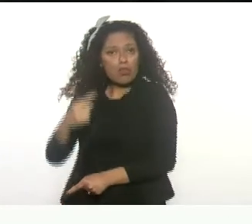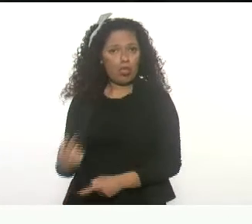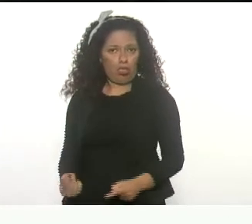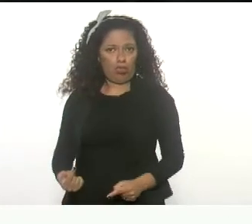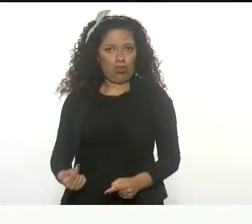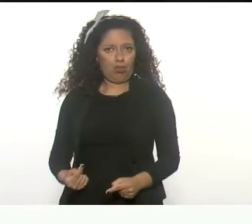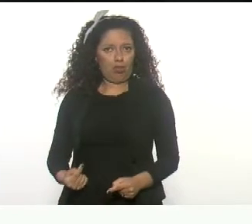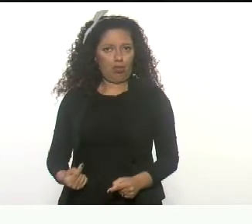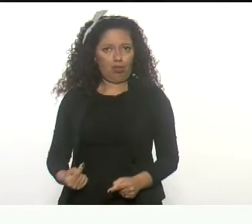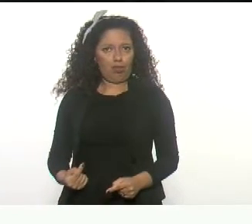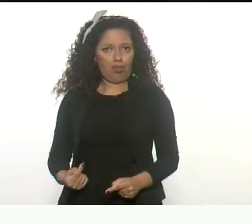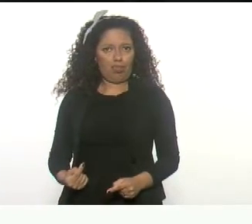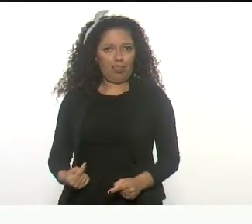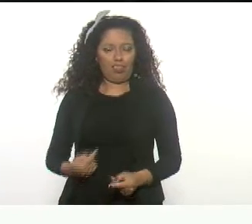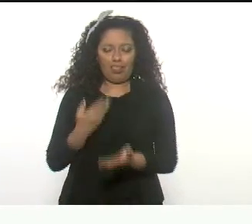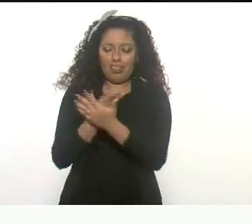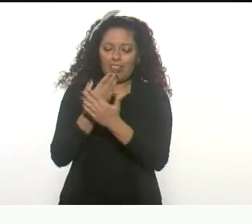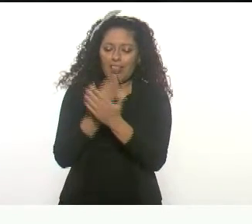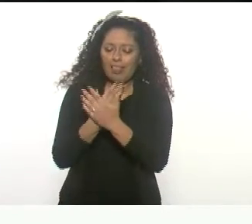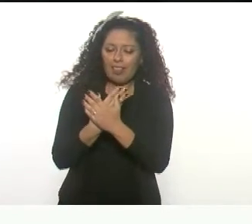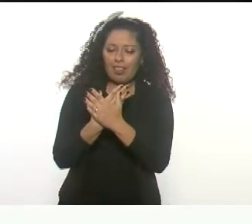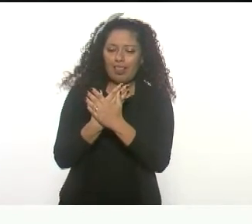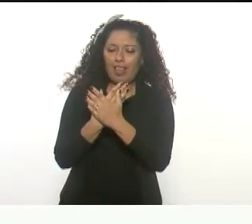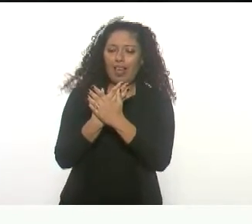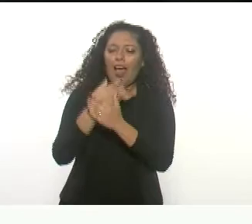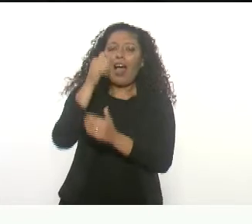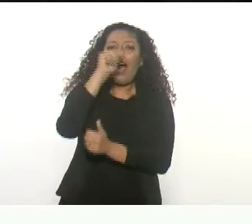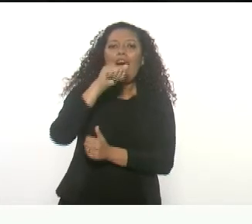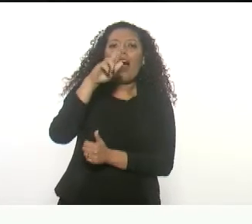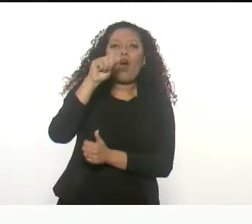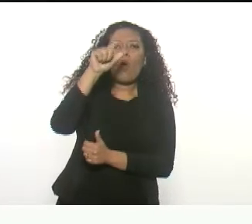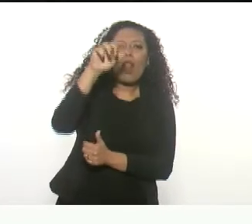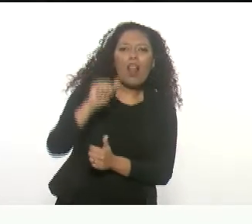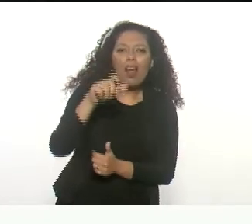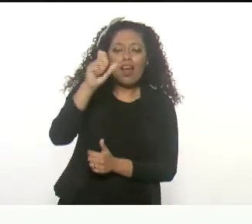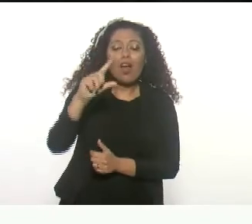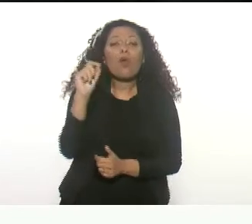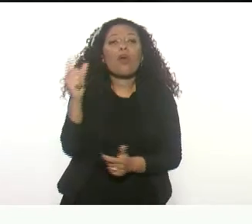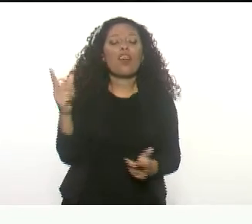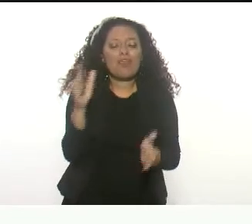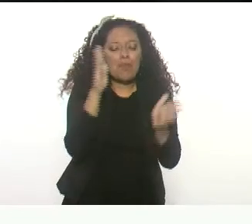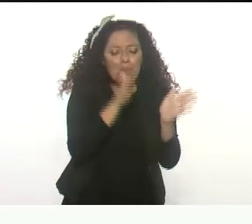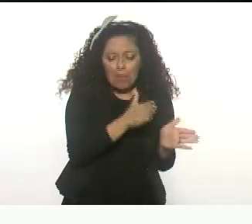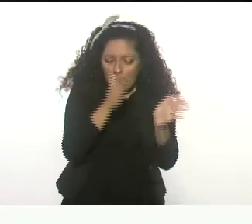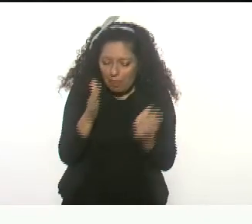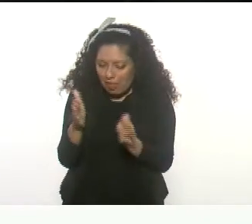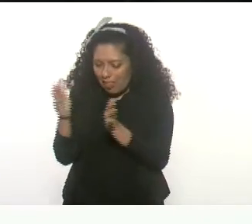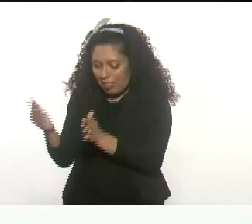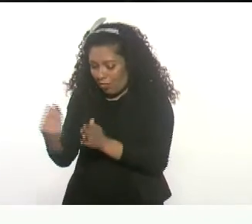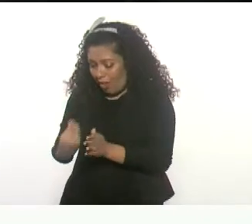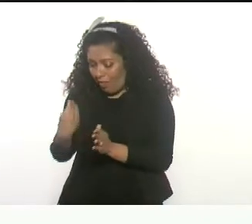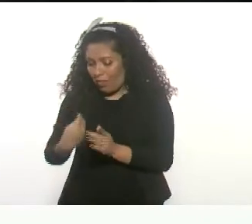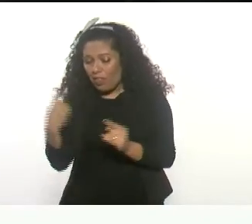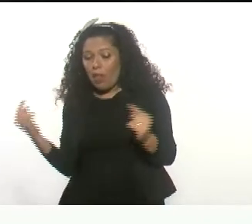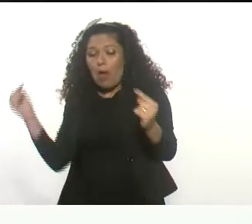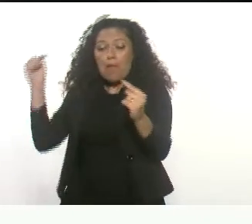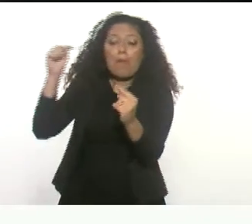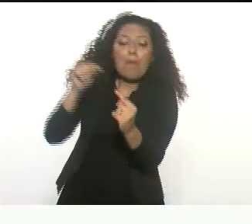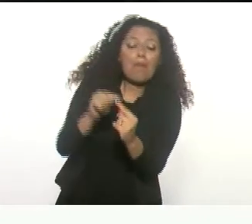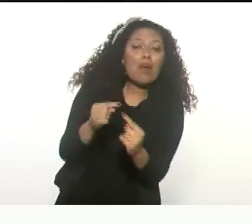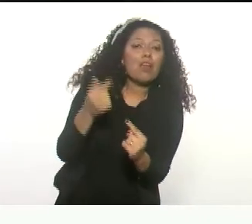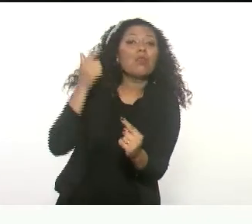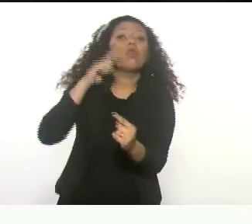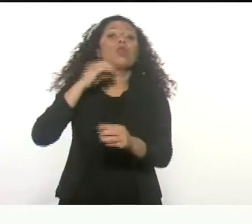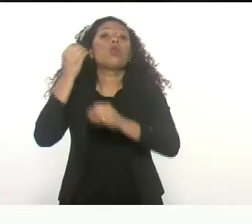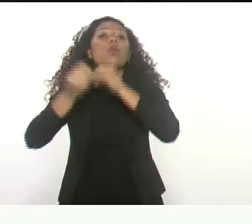de planejamento, que é uma coisa muito boa, né? Todos nós precisamos saber planejar nossas vidas, pensar nossas metas, pensar como